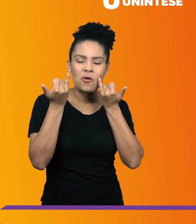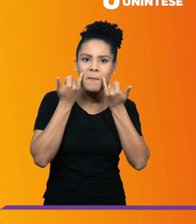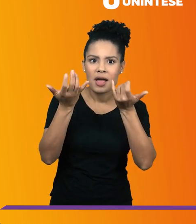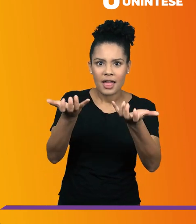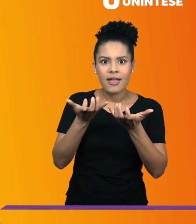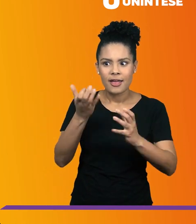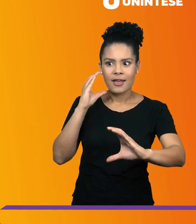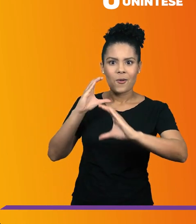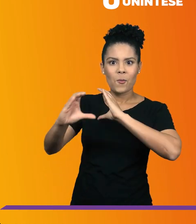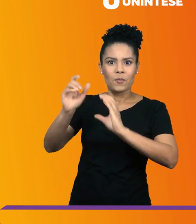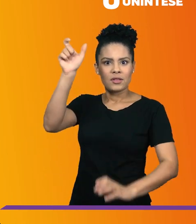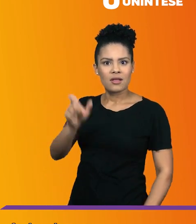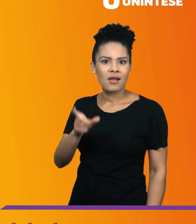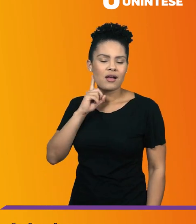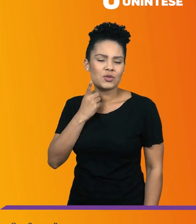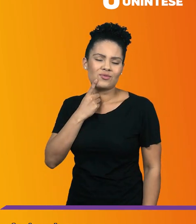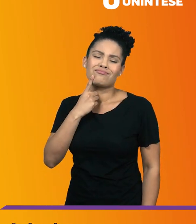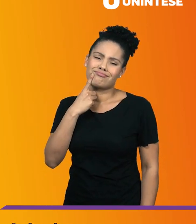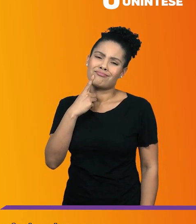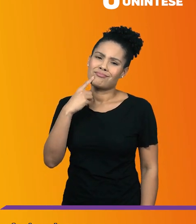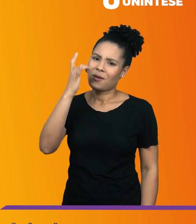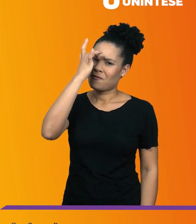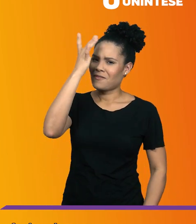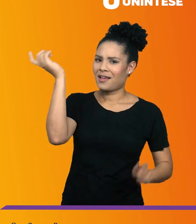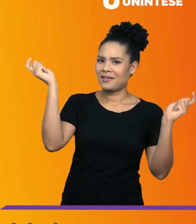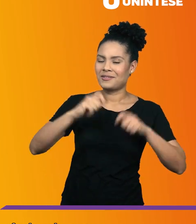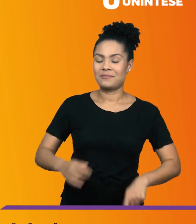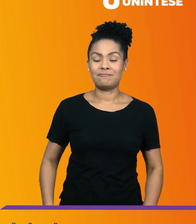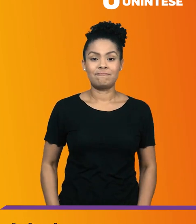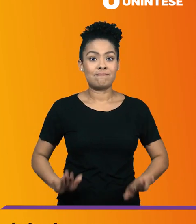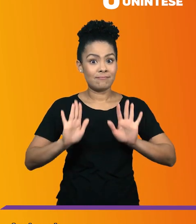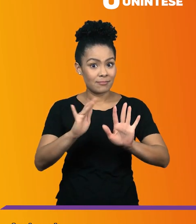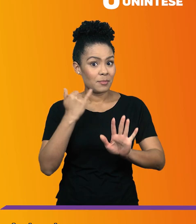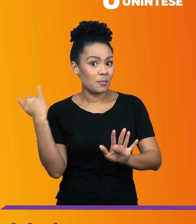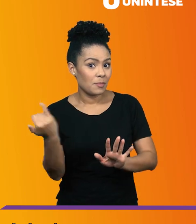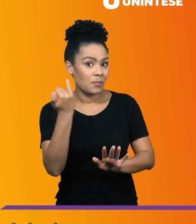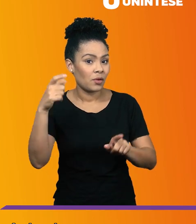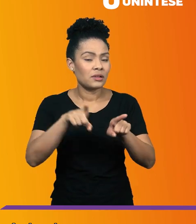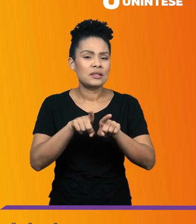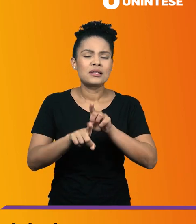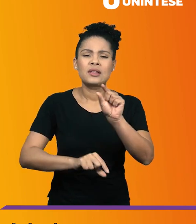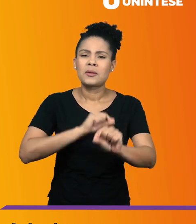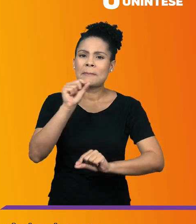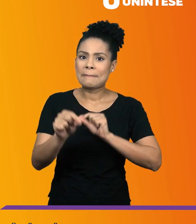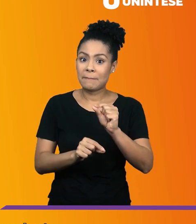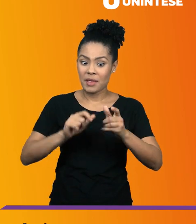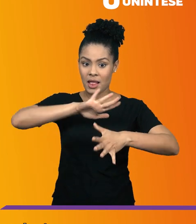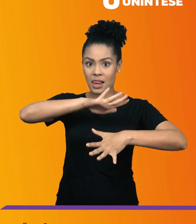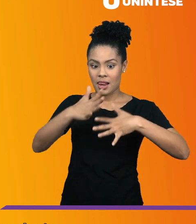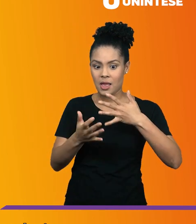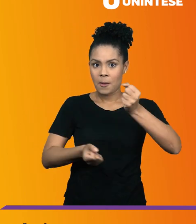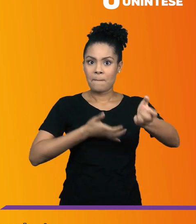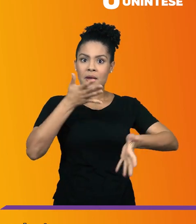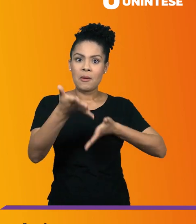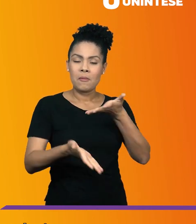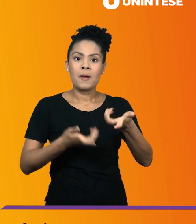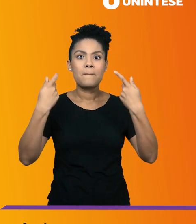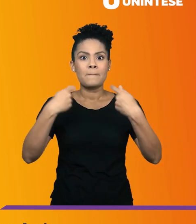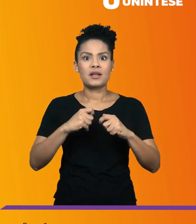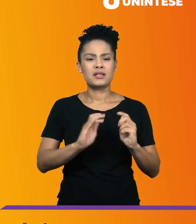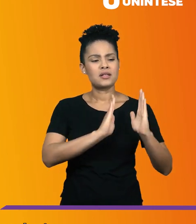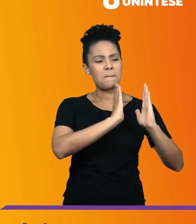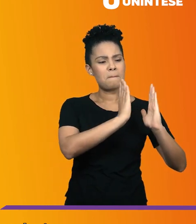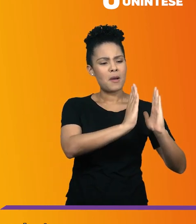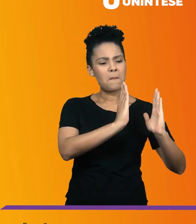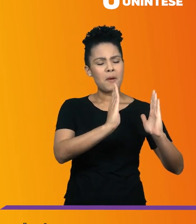vocês querem passar para um surdo. Outra coisa muito importante é vocês lembrarem que, na Libras, nós precisamos seguir a